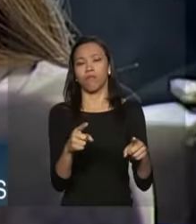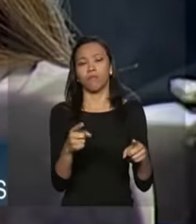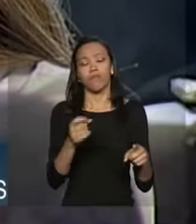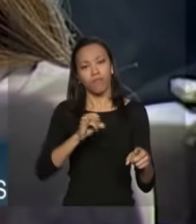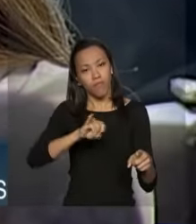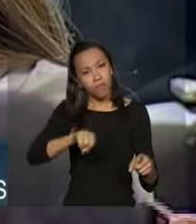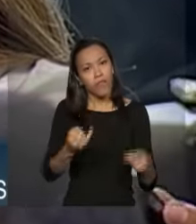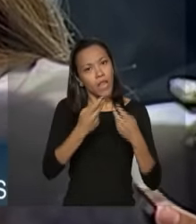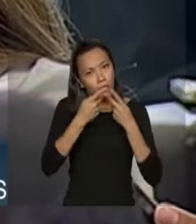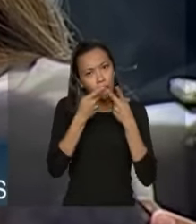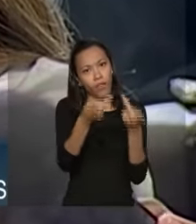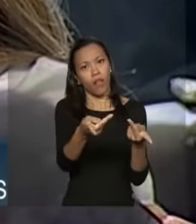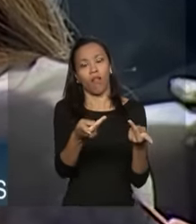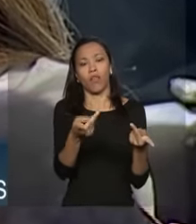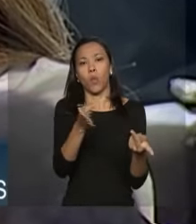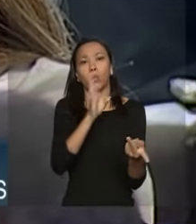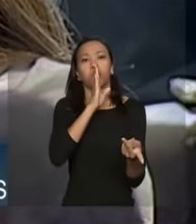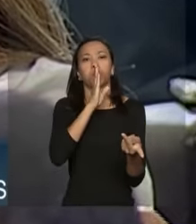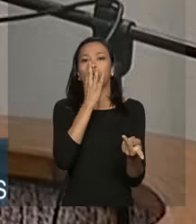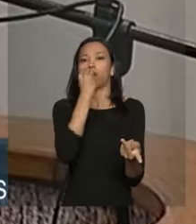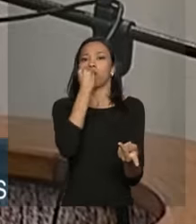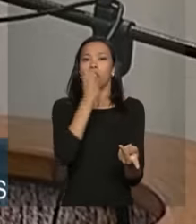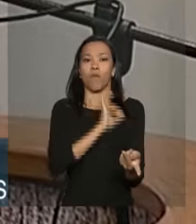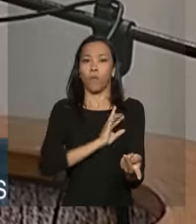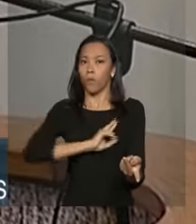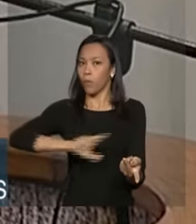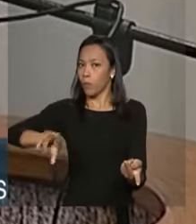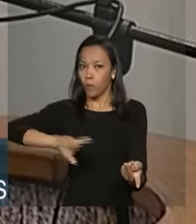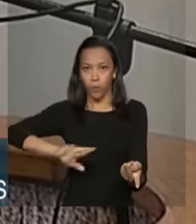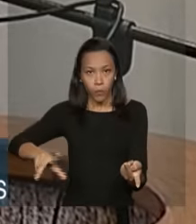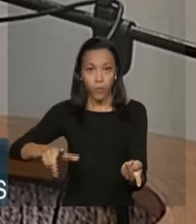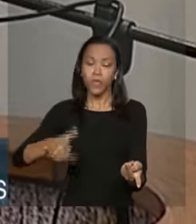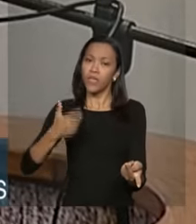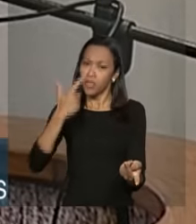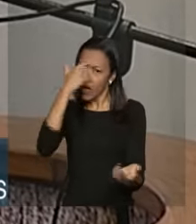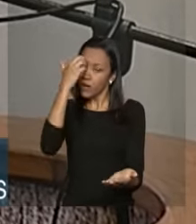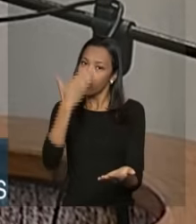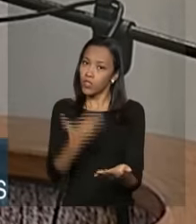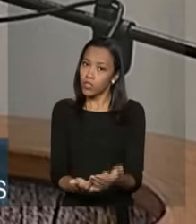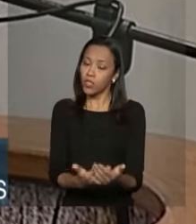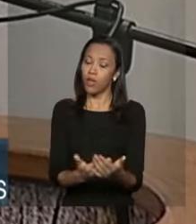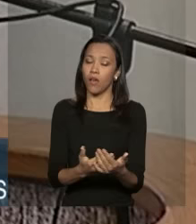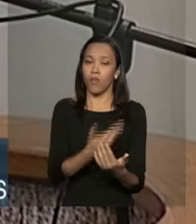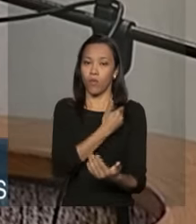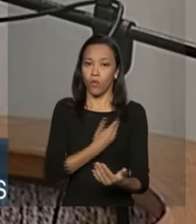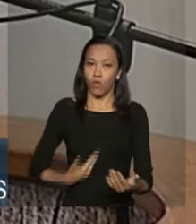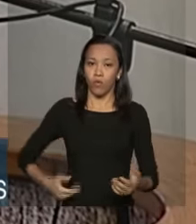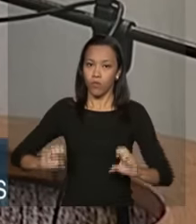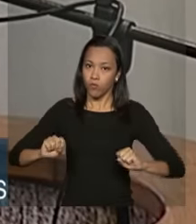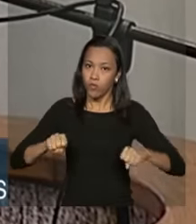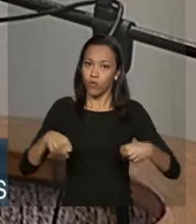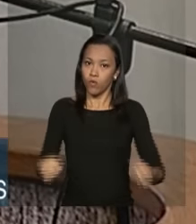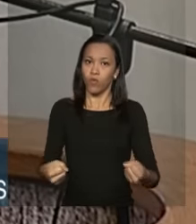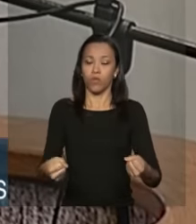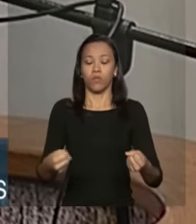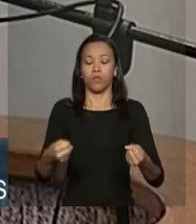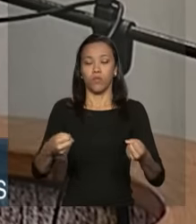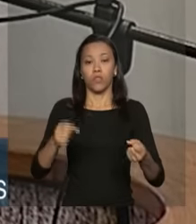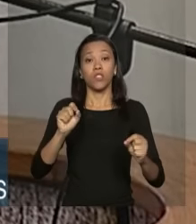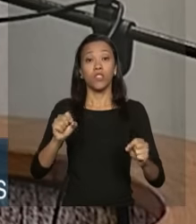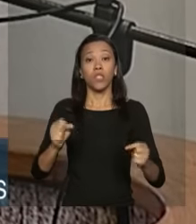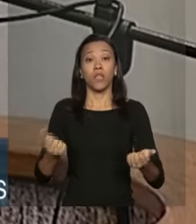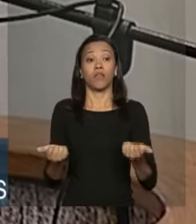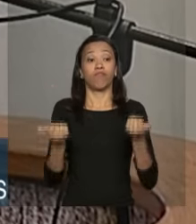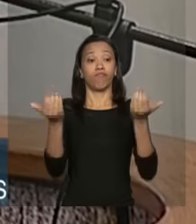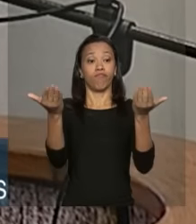sentido devemos destacar os esforços feitos pelo governo de Brasil ao colocar à disposição da